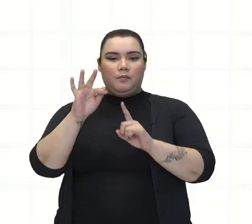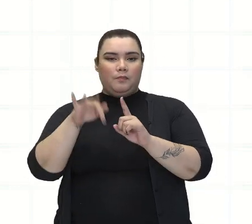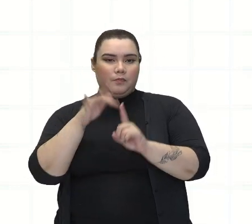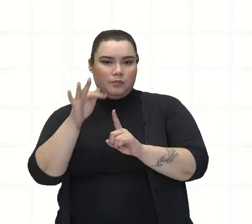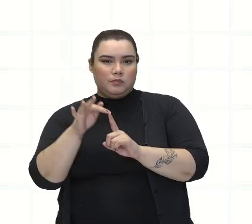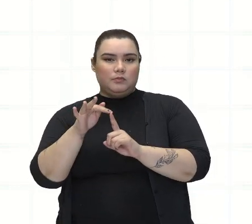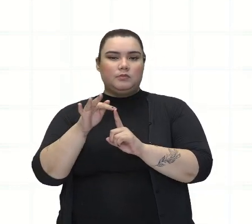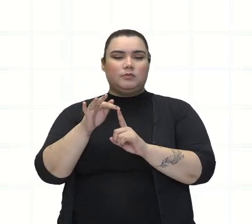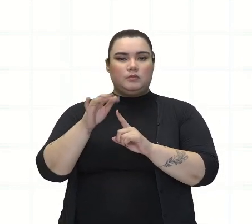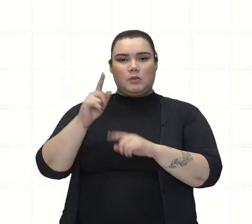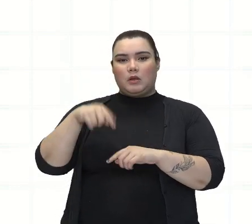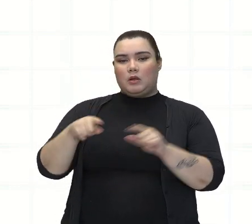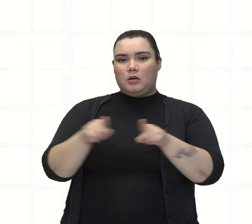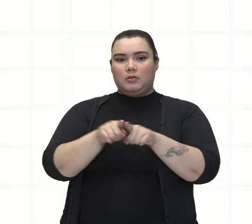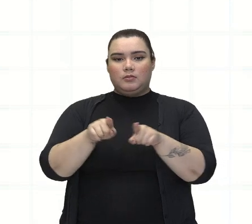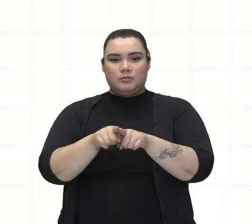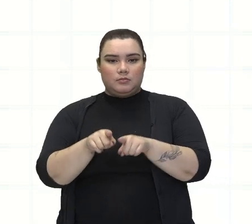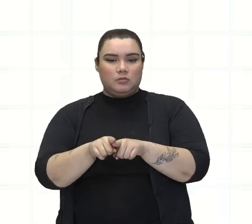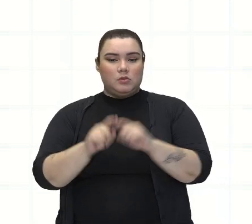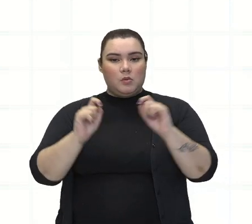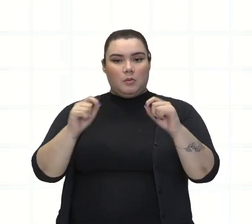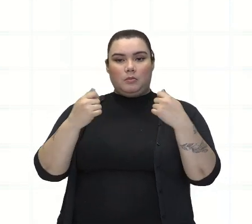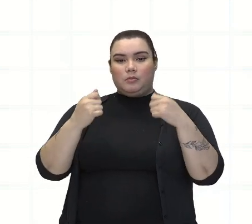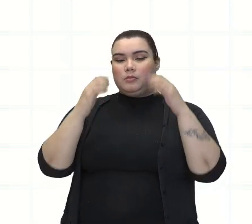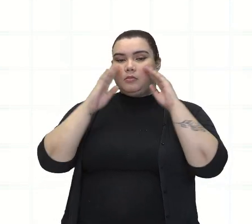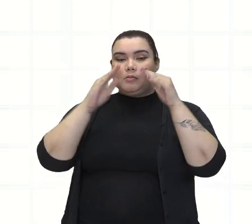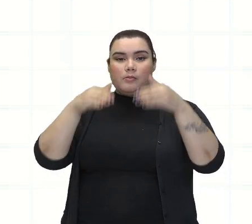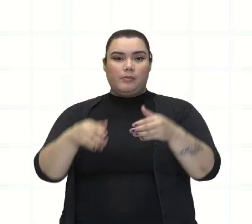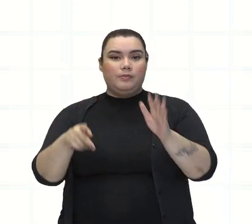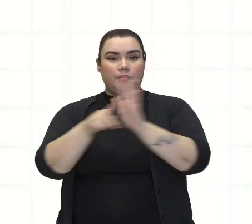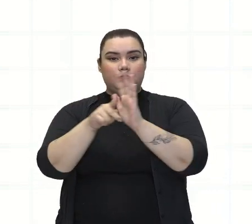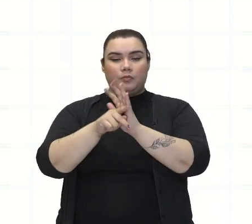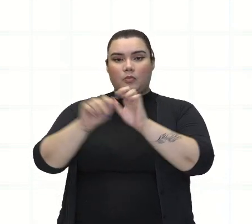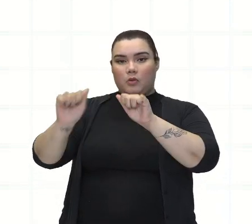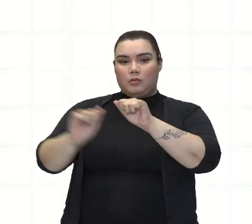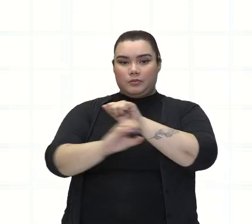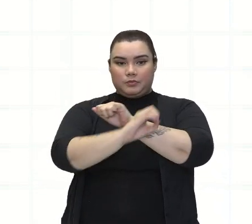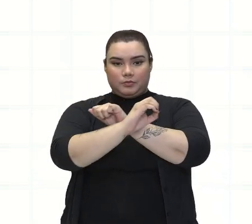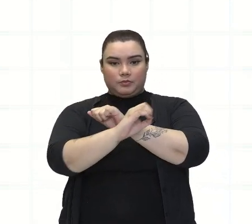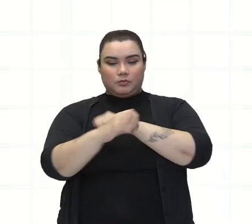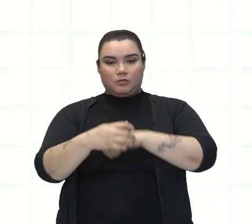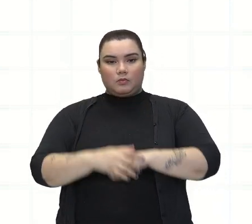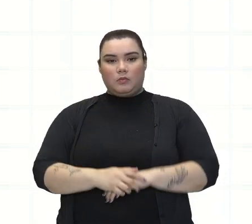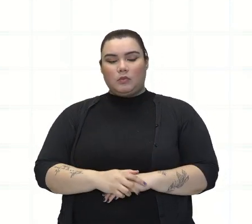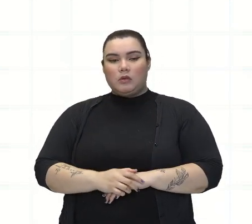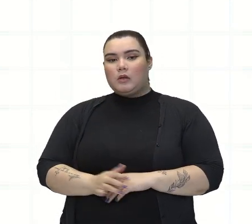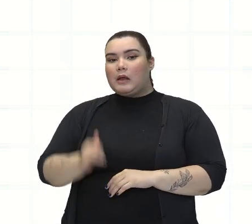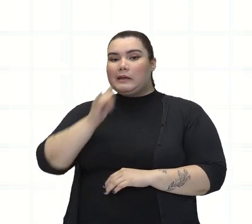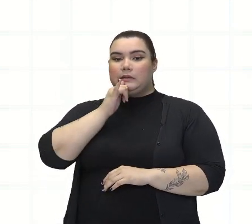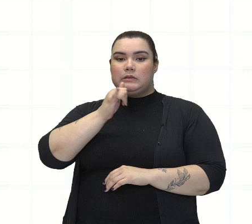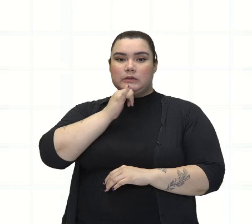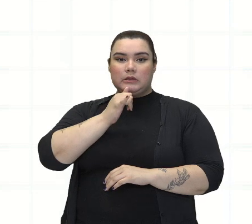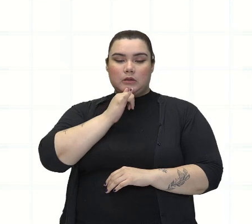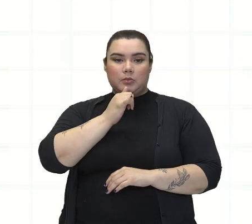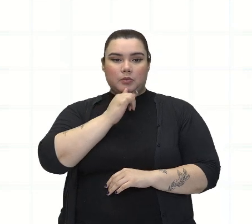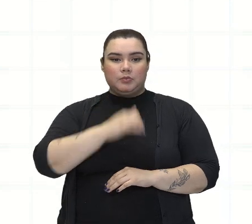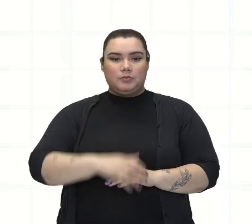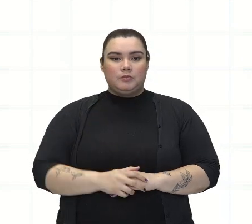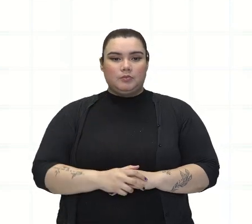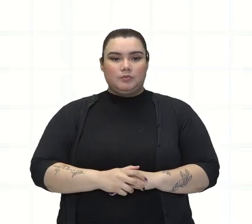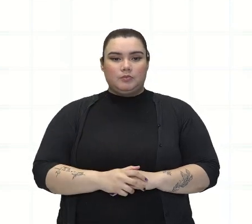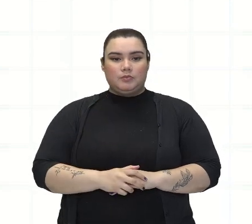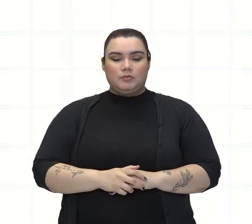tem que enfatizar do artigo. Olha lá. Outra função